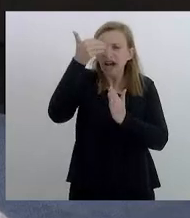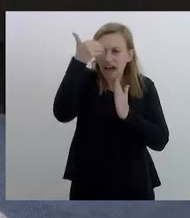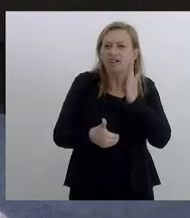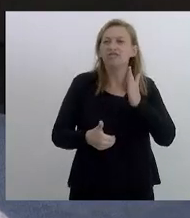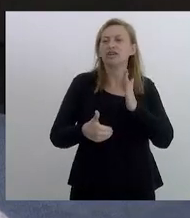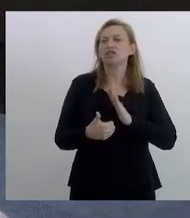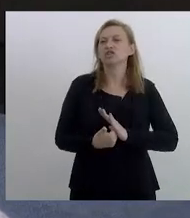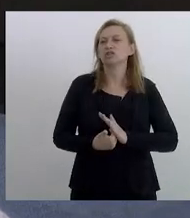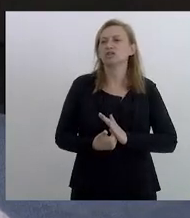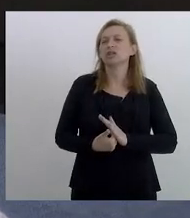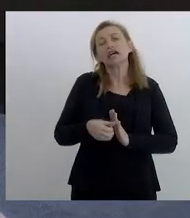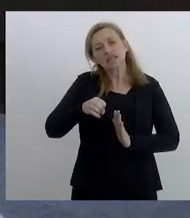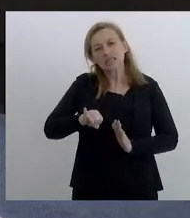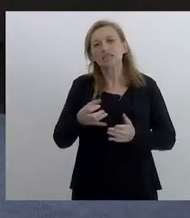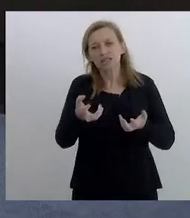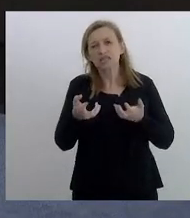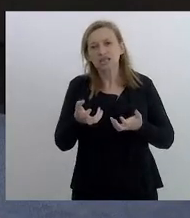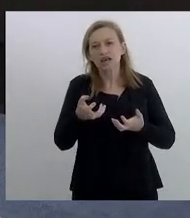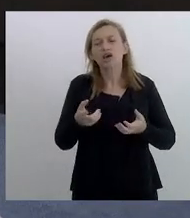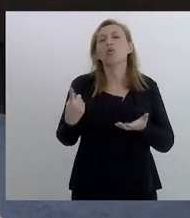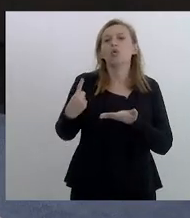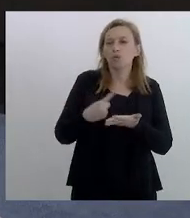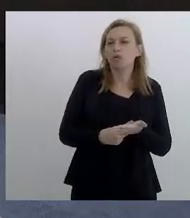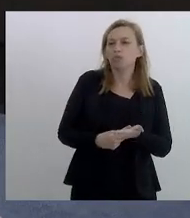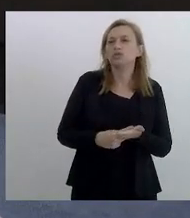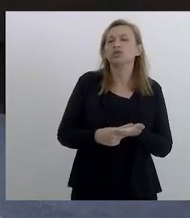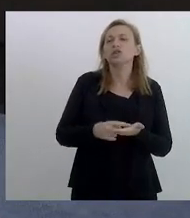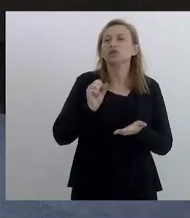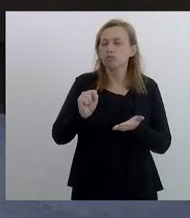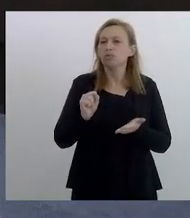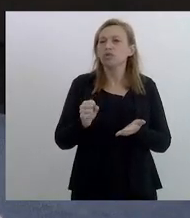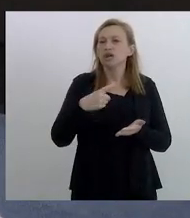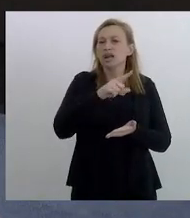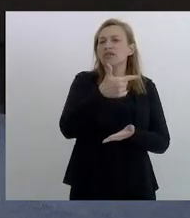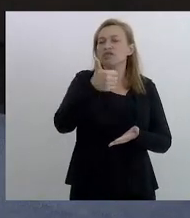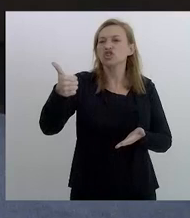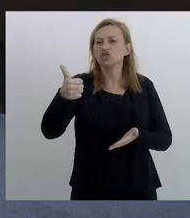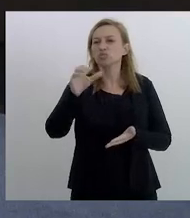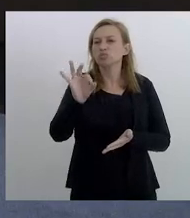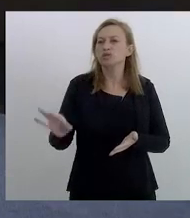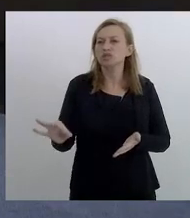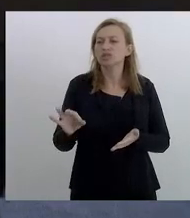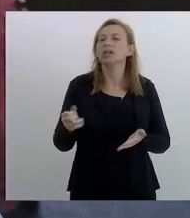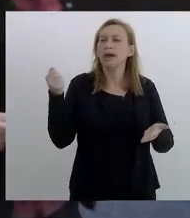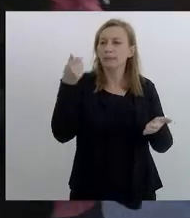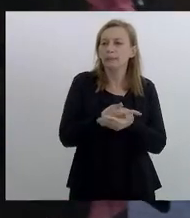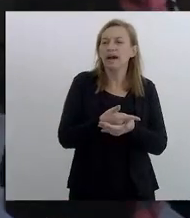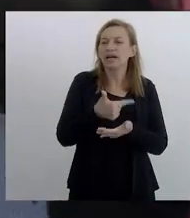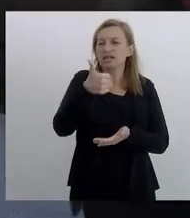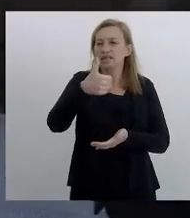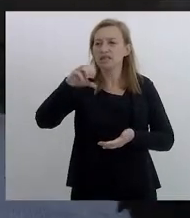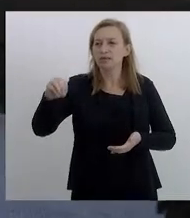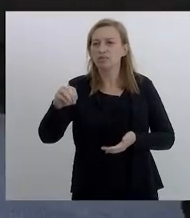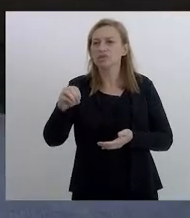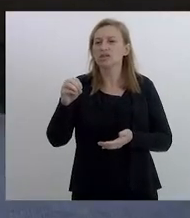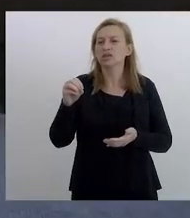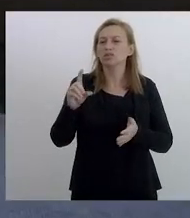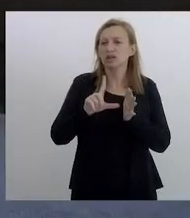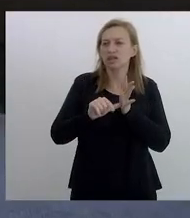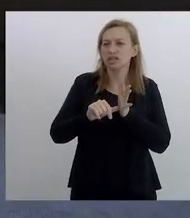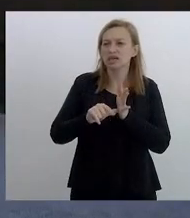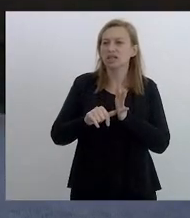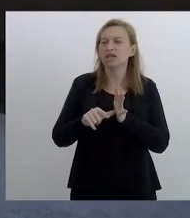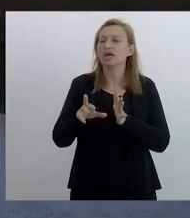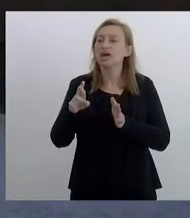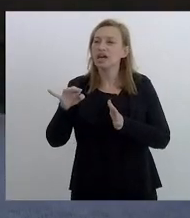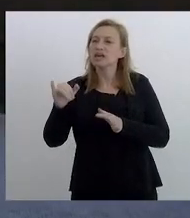Se quiser, se Vossa Excelência quiser fazer esse compromisso, a gente põe na receita de 21 e aí paga 100% do atrasado. Senhor presidente. Porque a